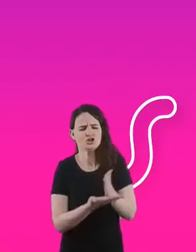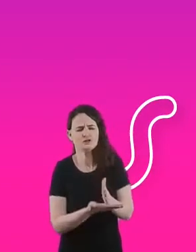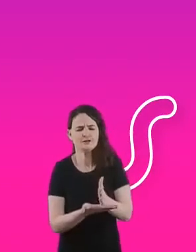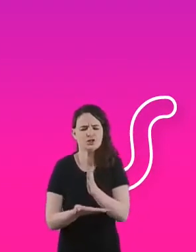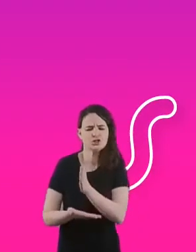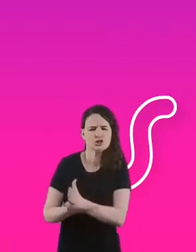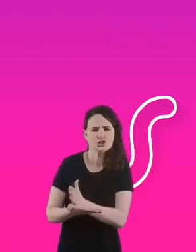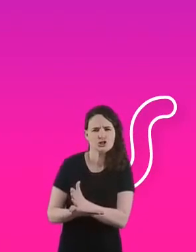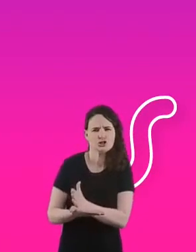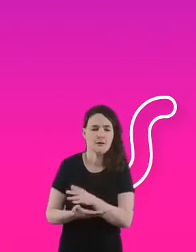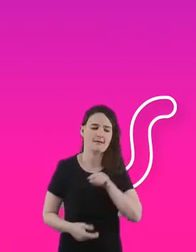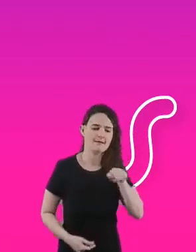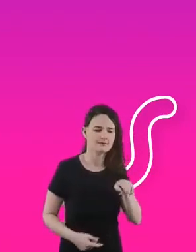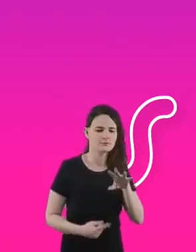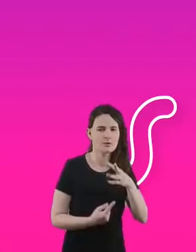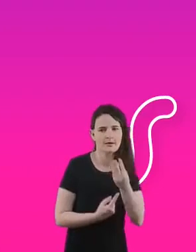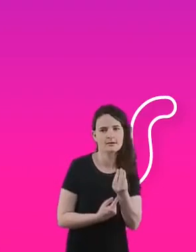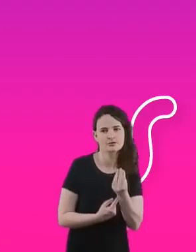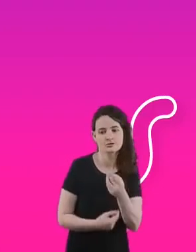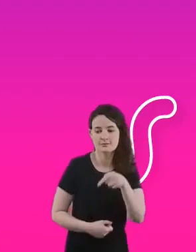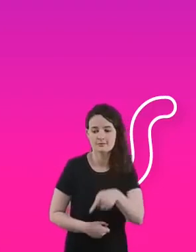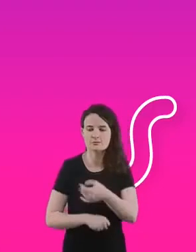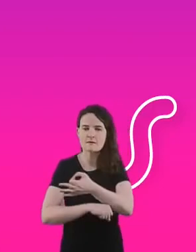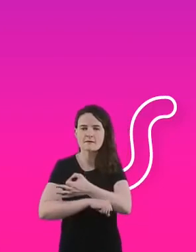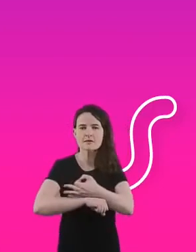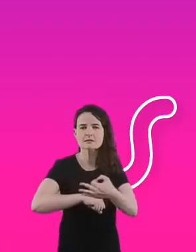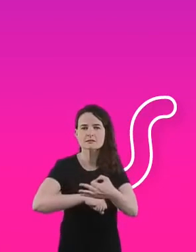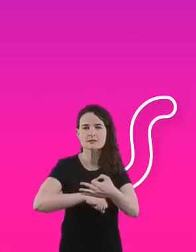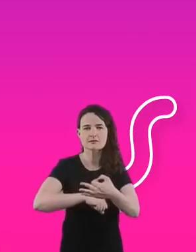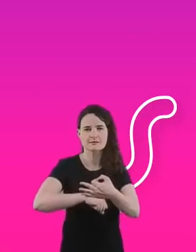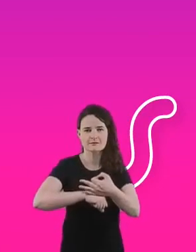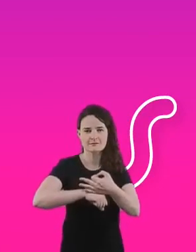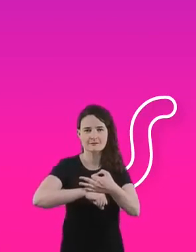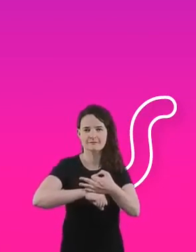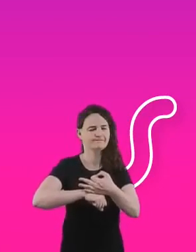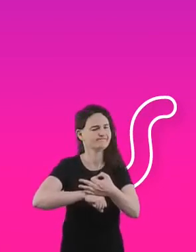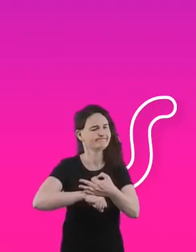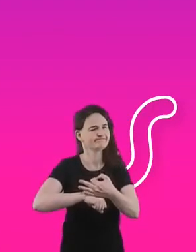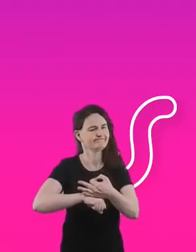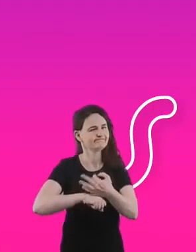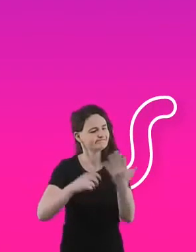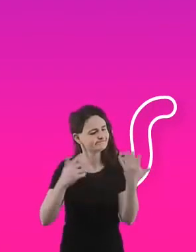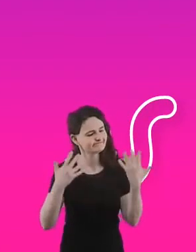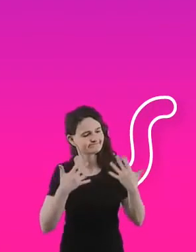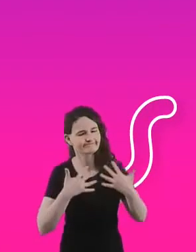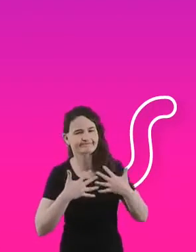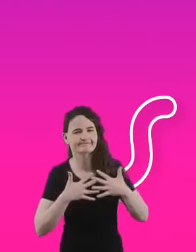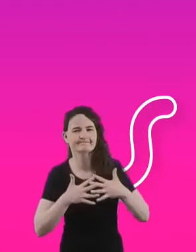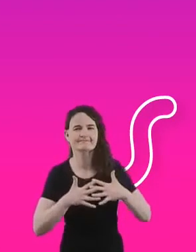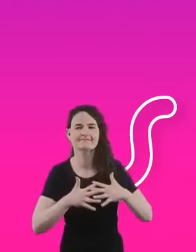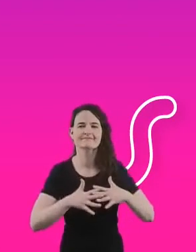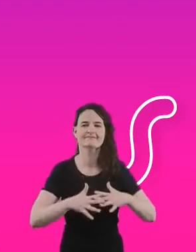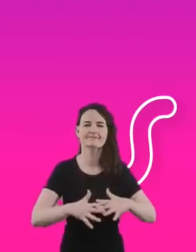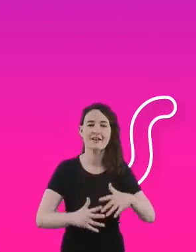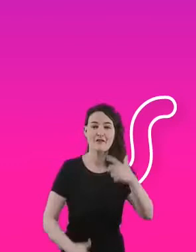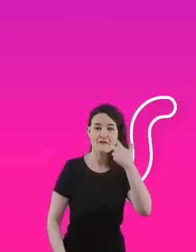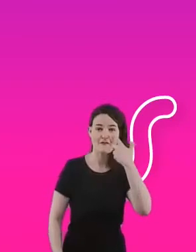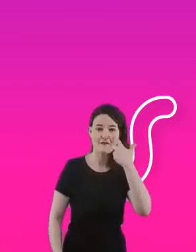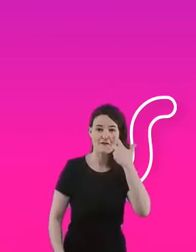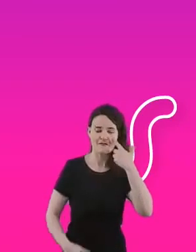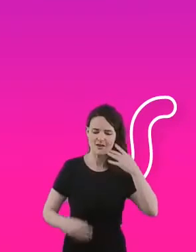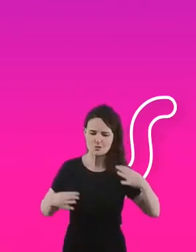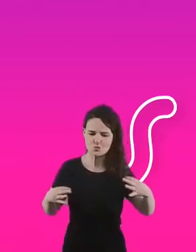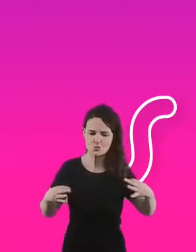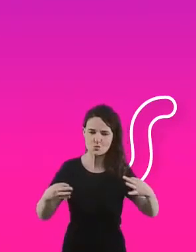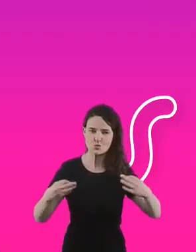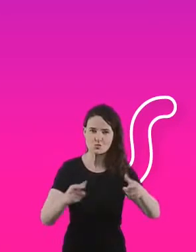ficção. Nós conseguimos mesclar um contexto no qual os espaços de